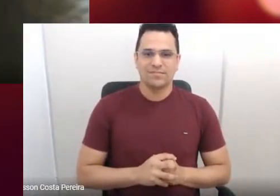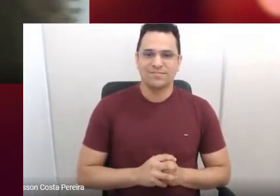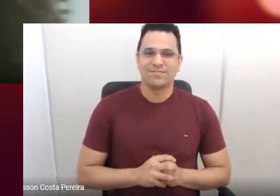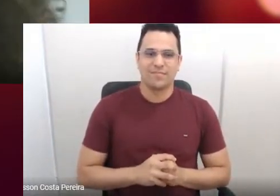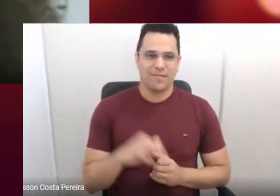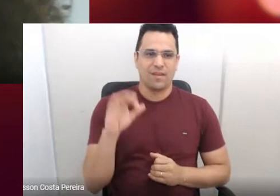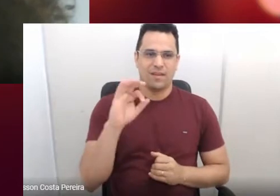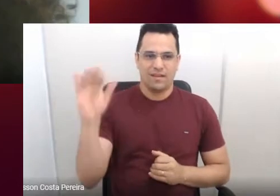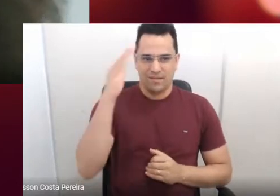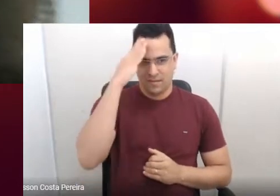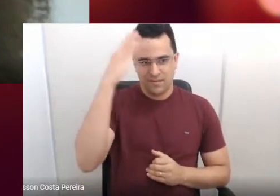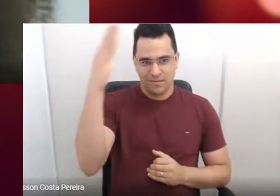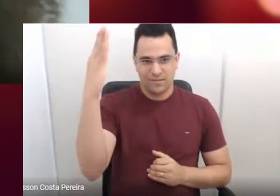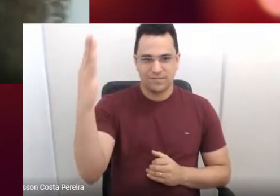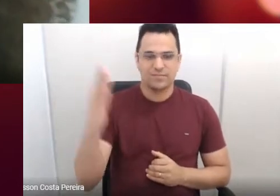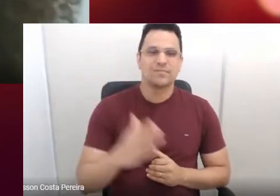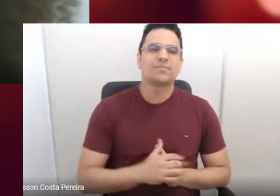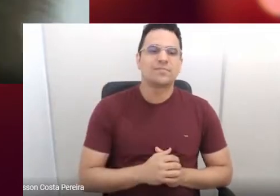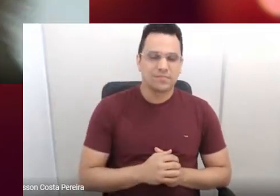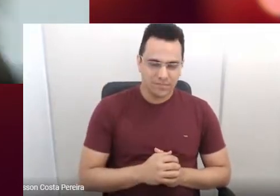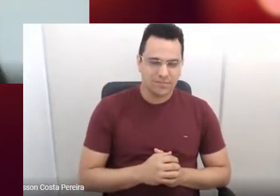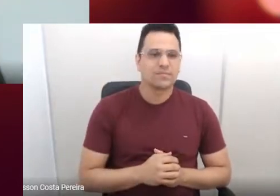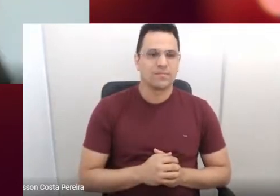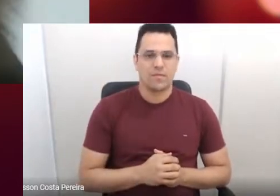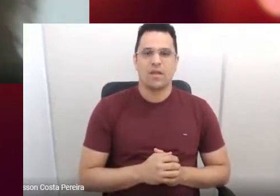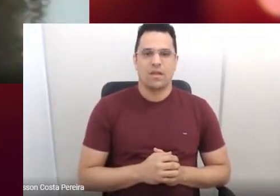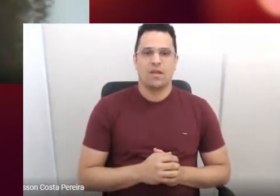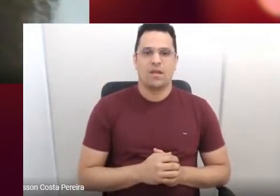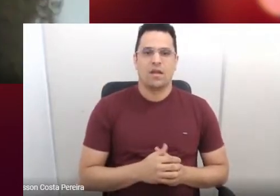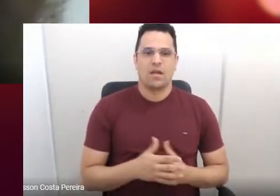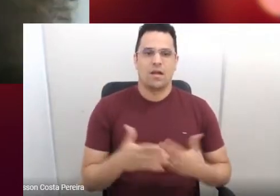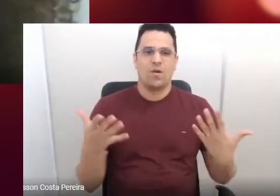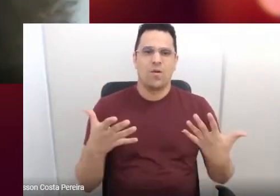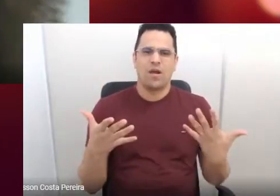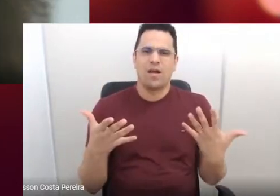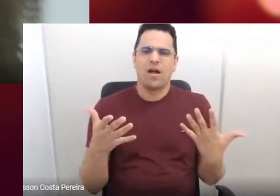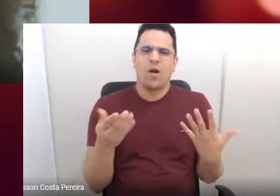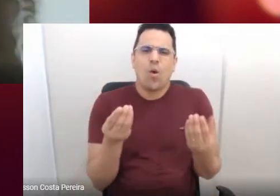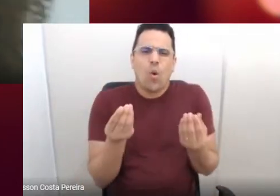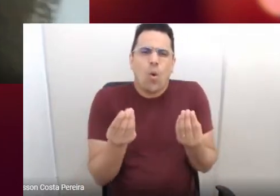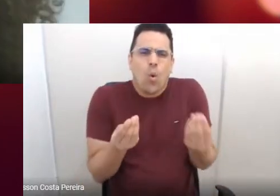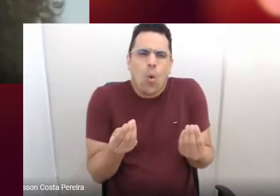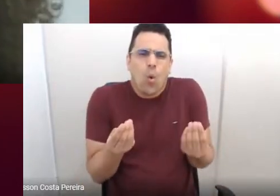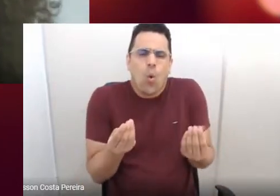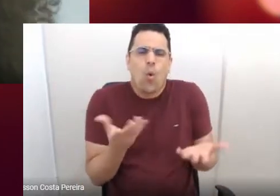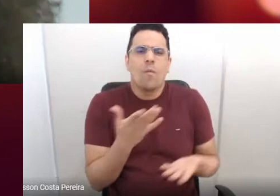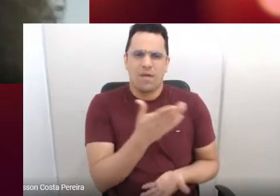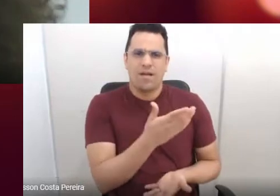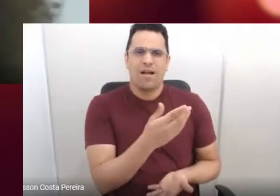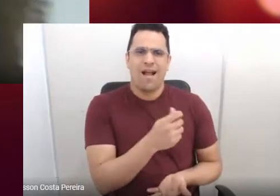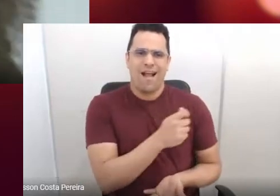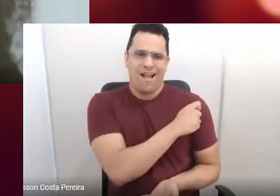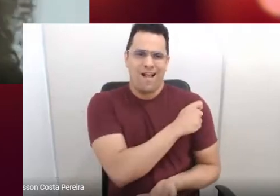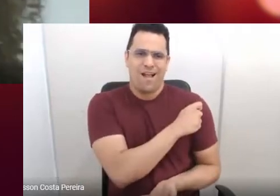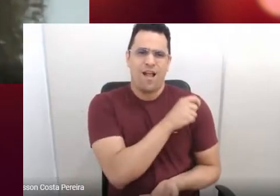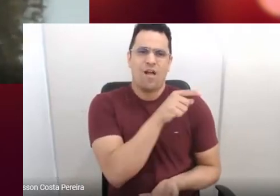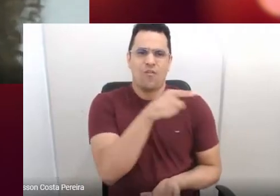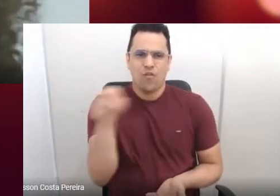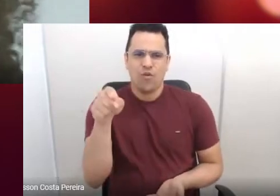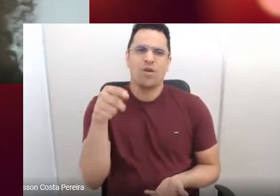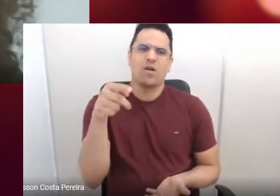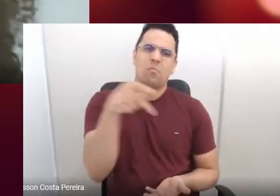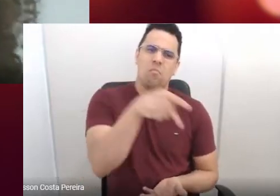Ai, excelente. E aí você traz, né, faz essa contextualização de como foi a vivência, né, com as